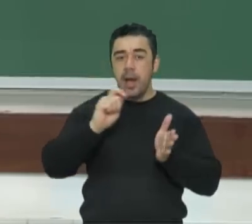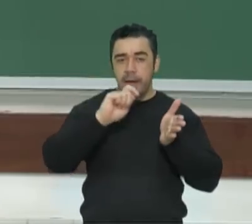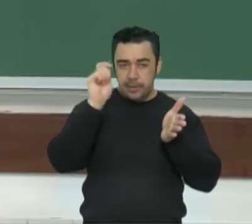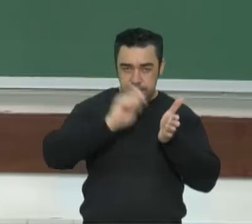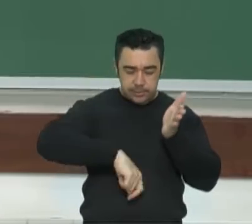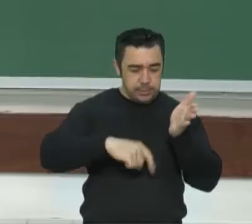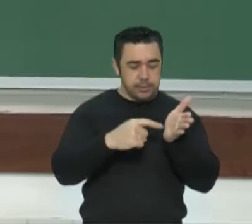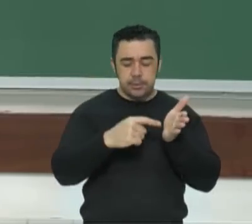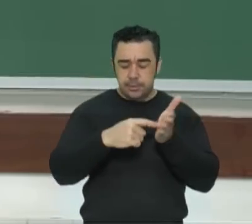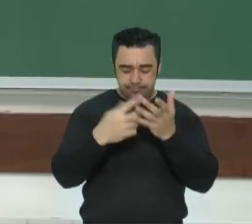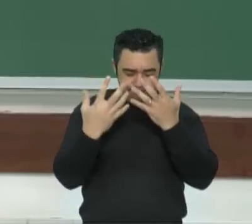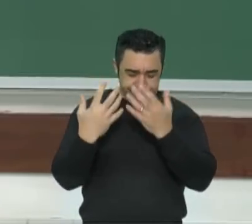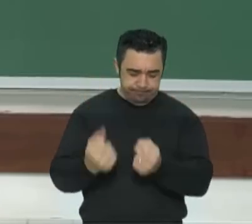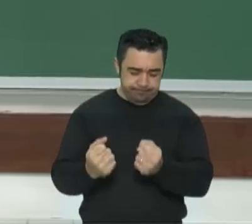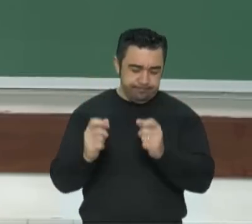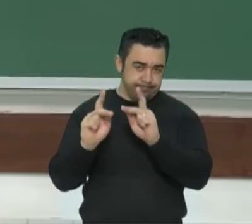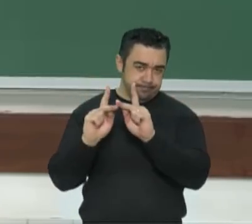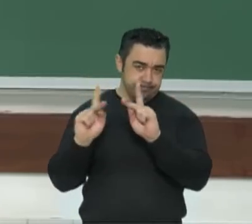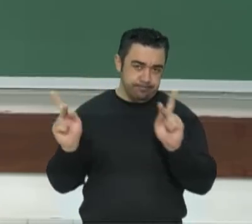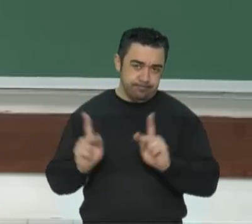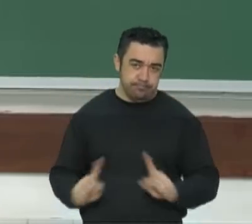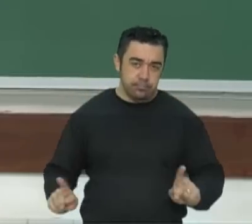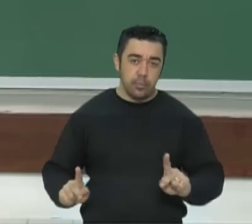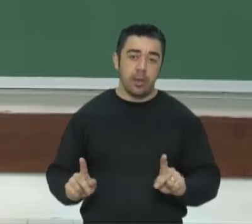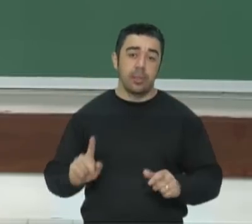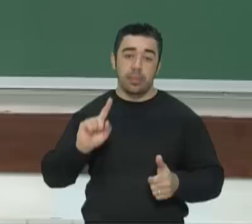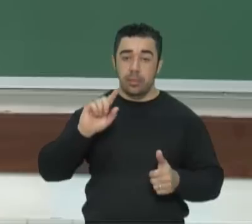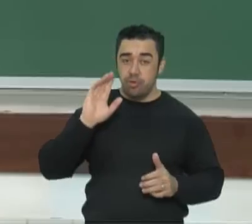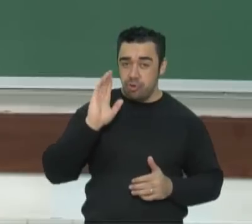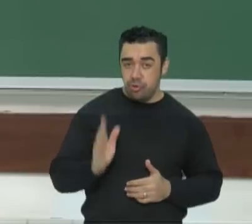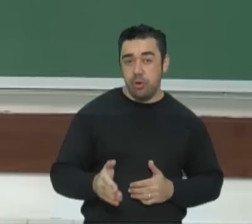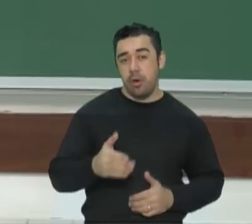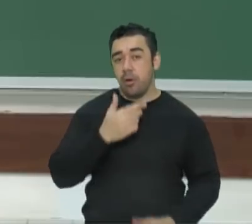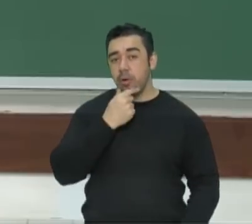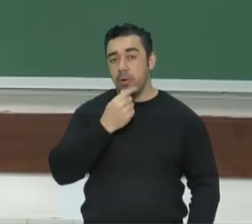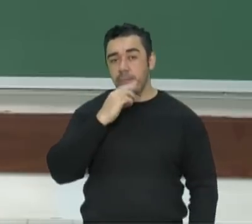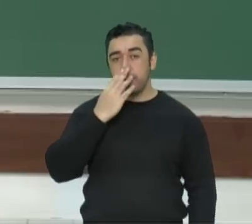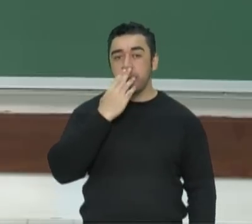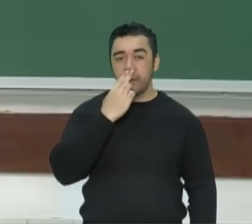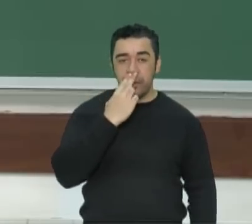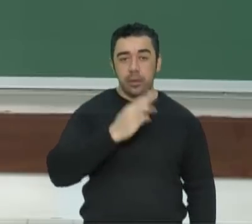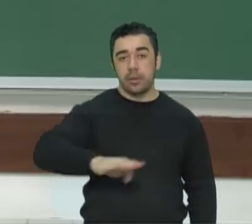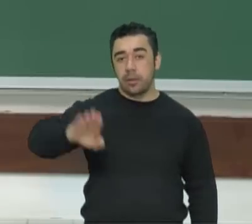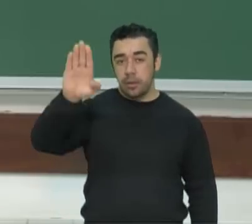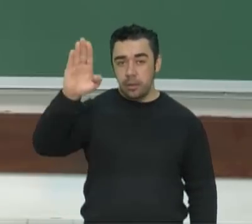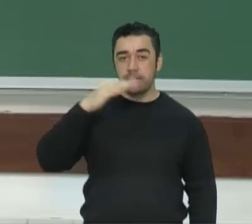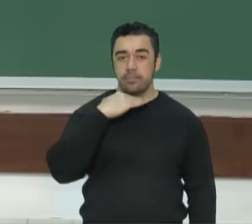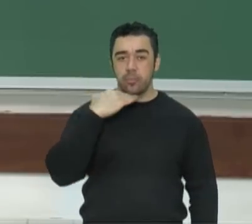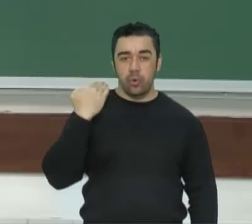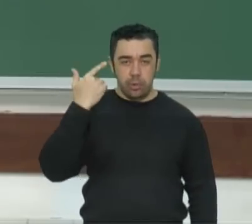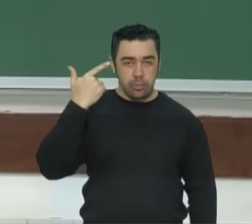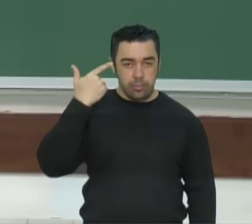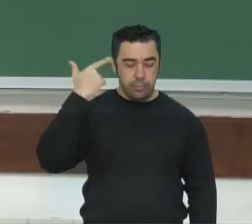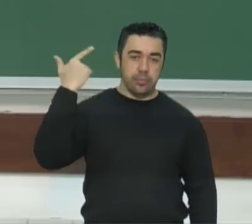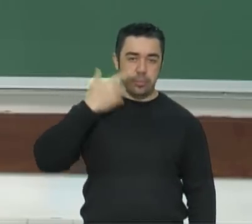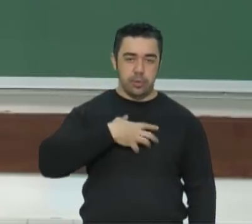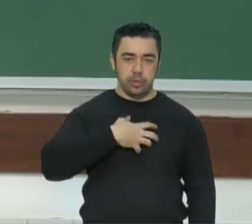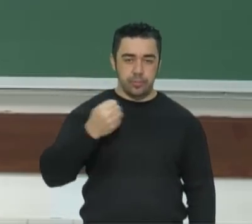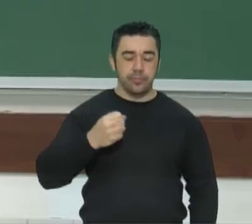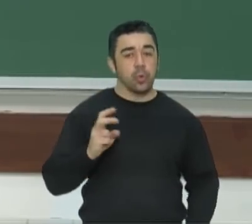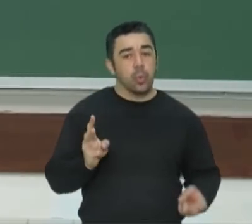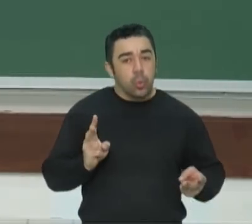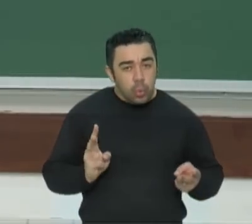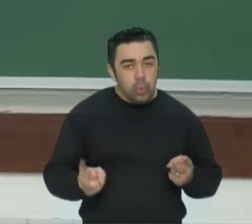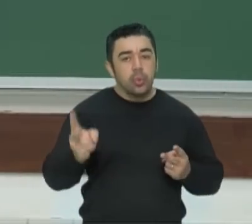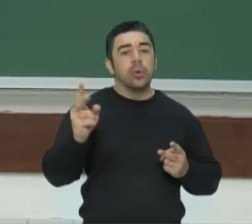assinando a sua rendição depois que o Hitler já havia se suicidado. Continuava na guerra o